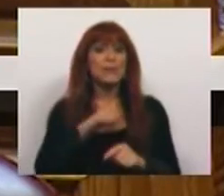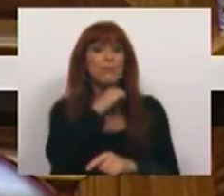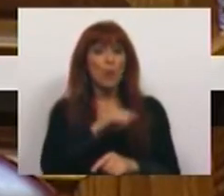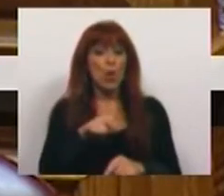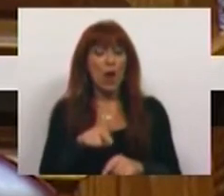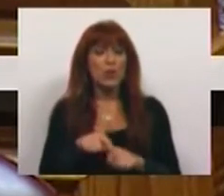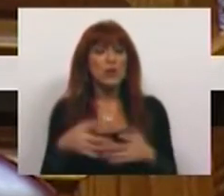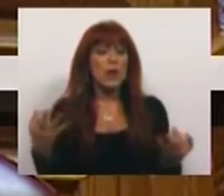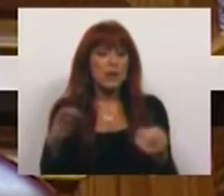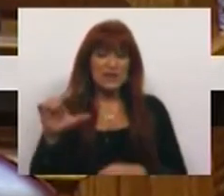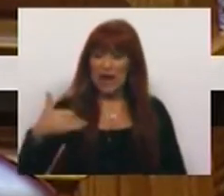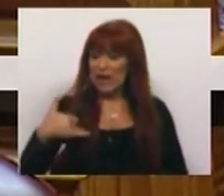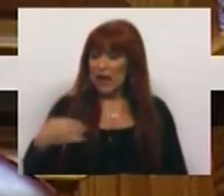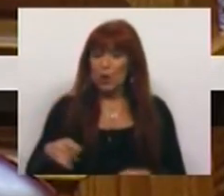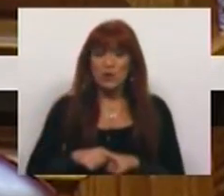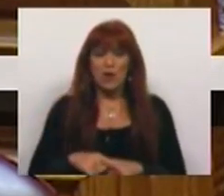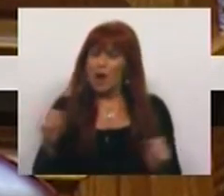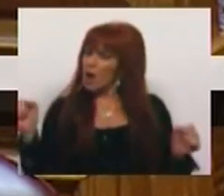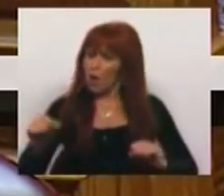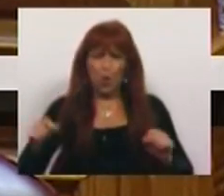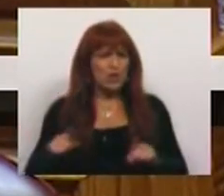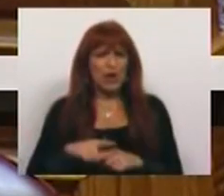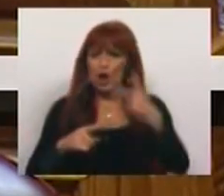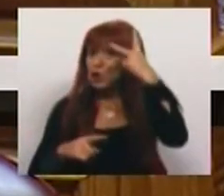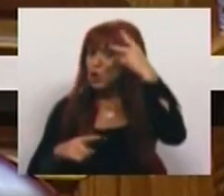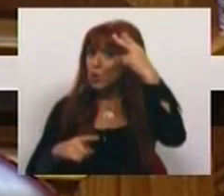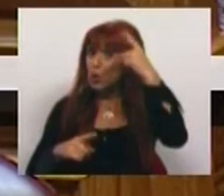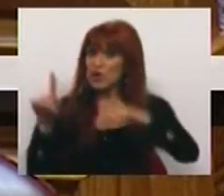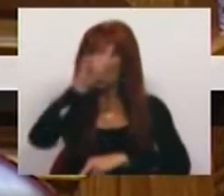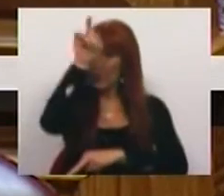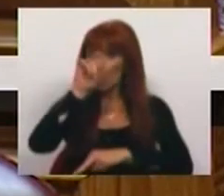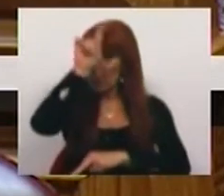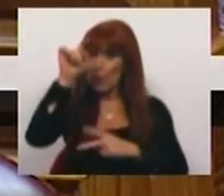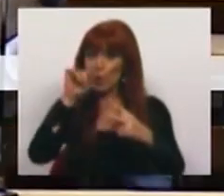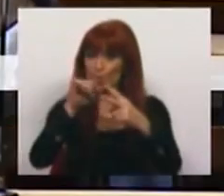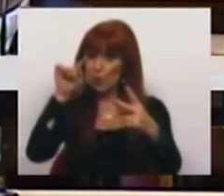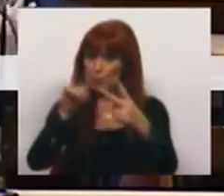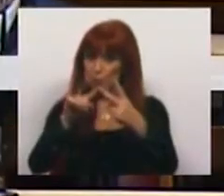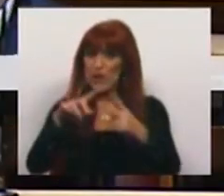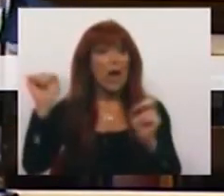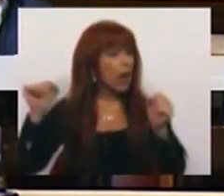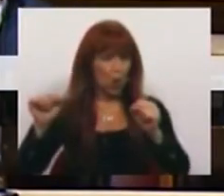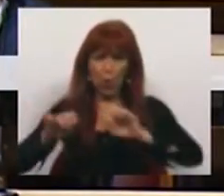viabilidade, sendo certo que o CDS discordou de duas questões concretas,